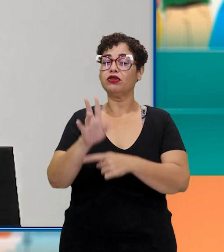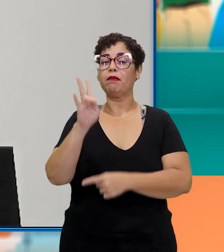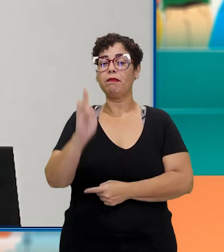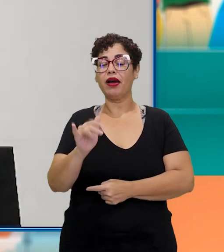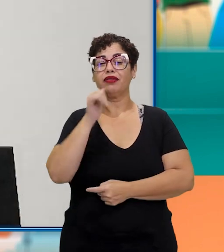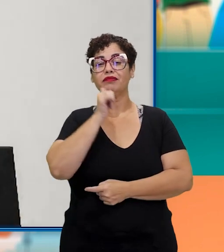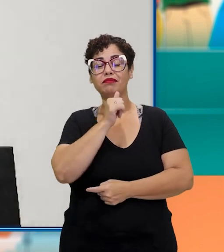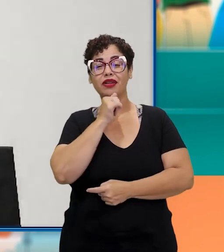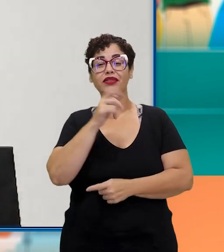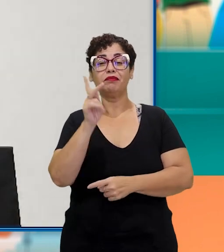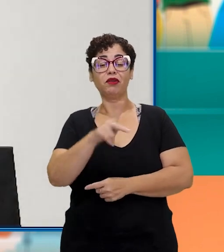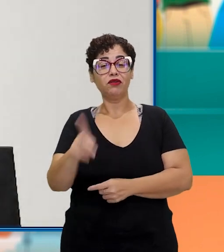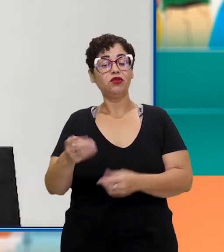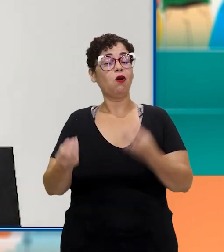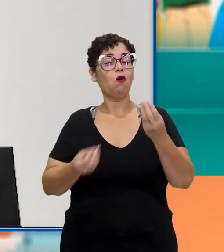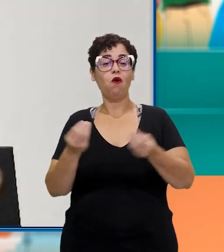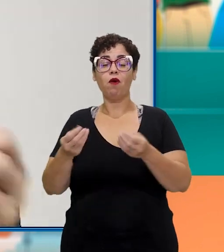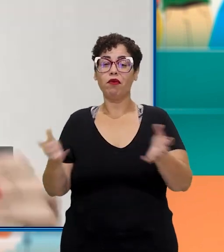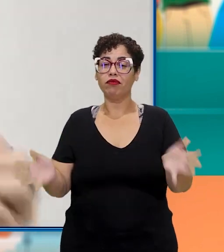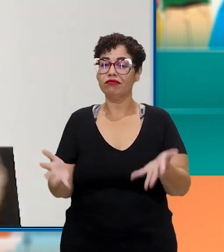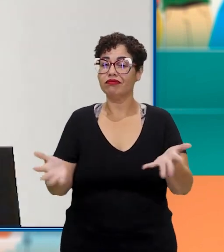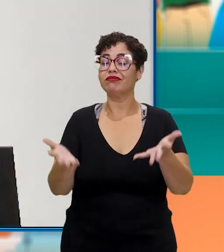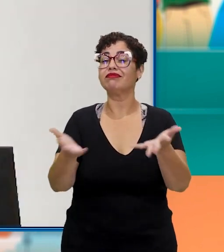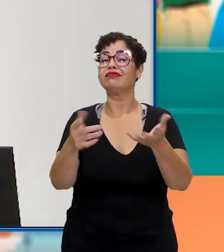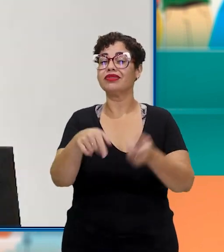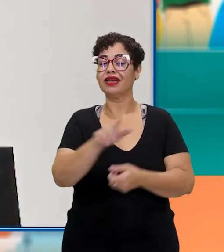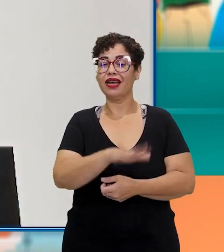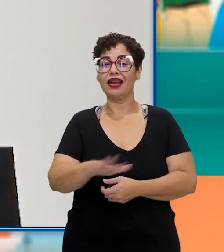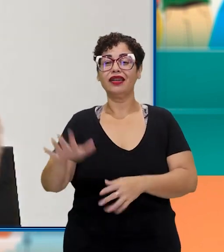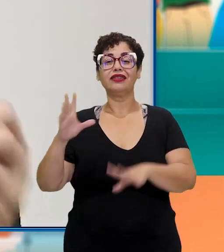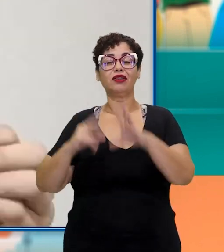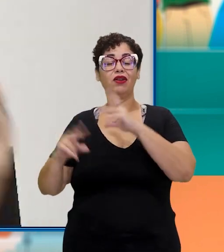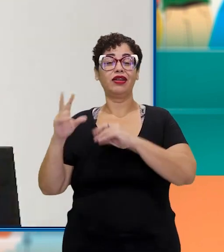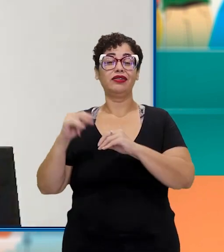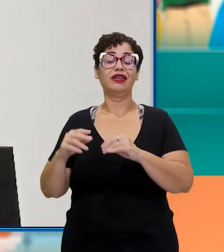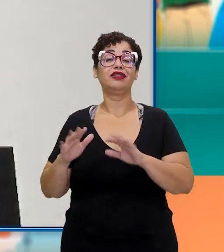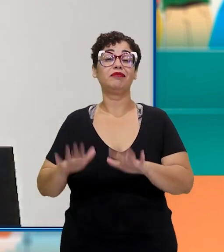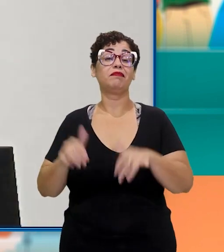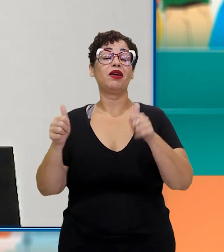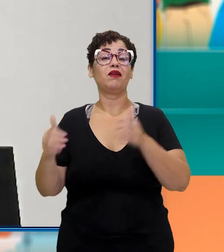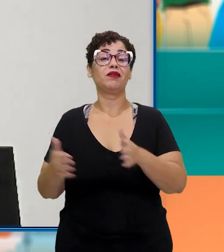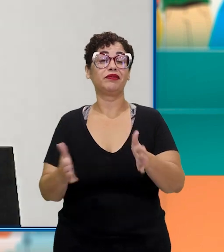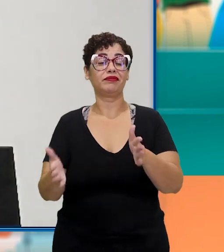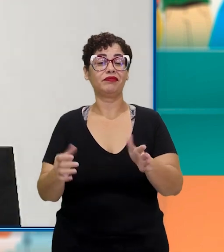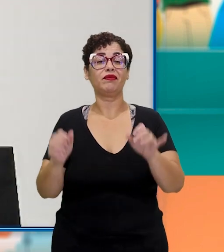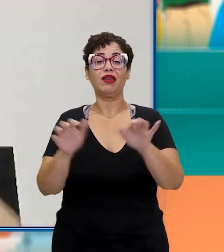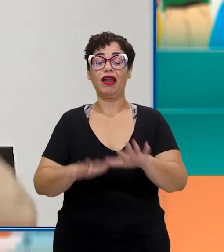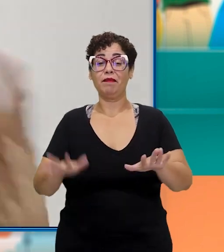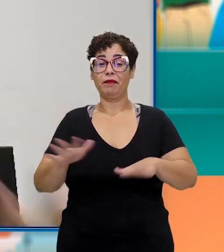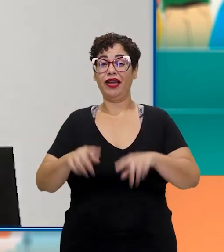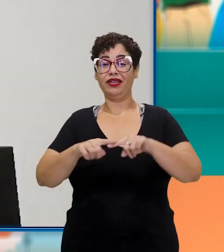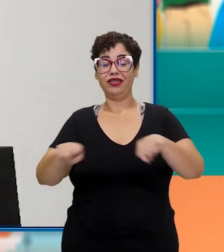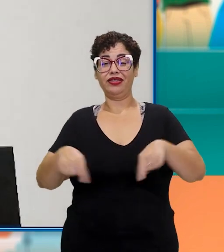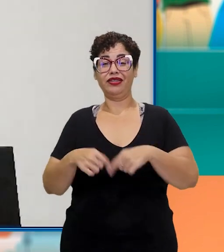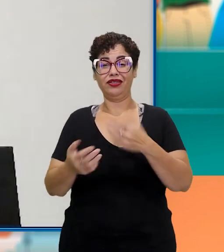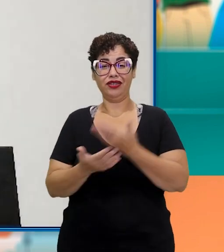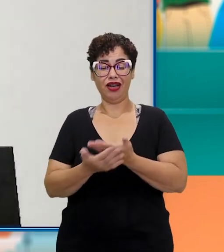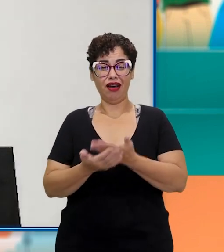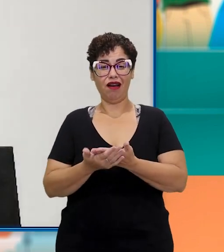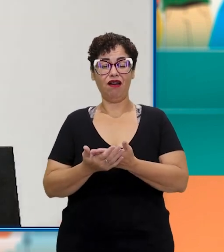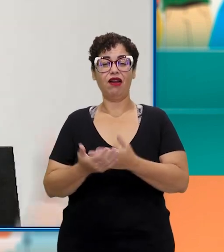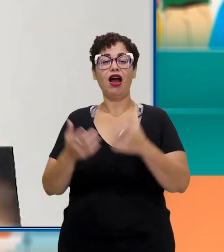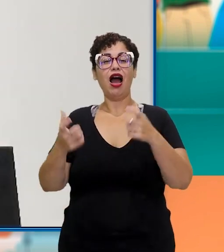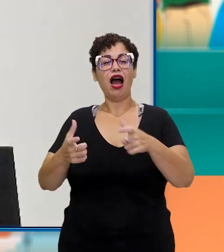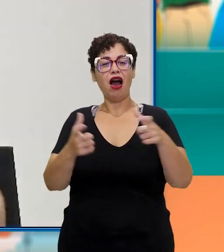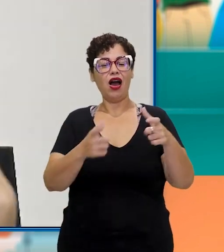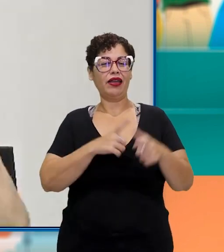por ajudar pais e professores de como se orientar melhor na condução das crianças e dos adolescentes. E no ambiente de sala de